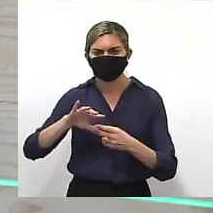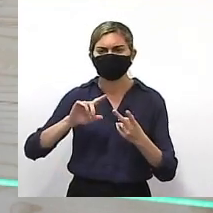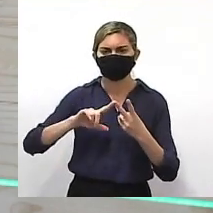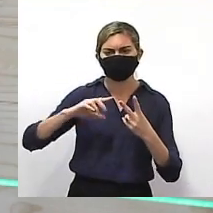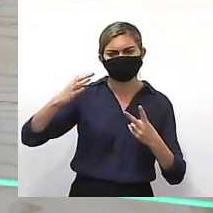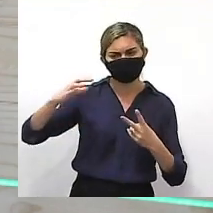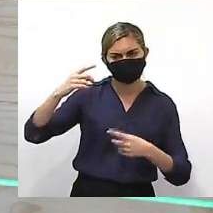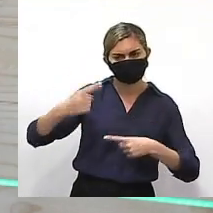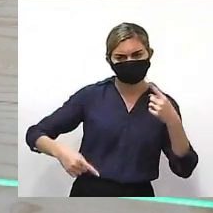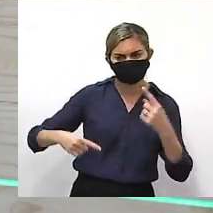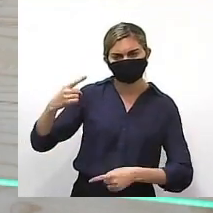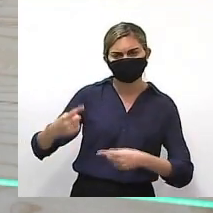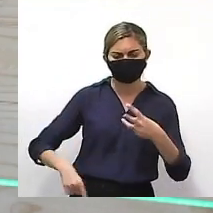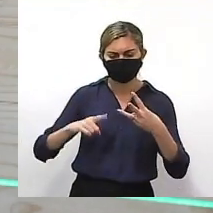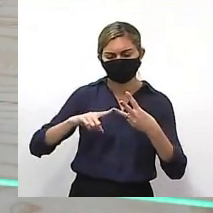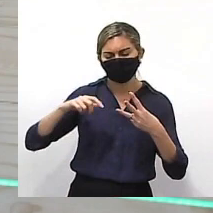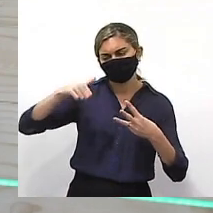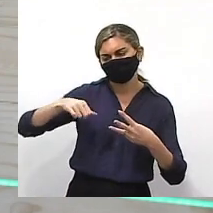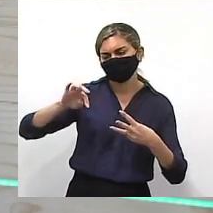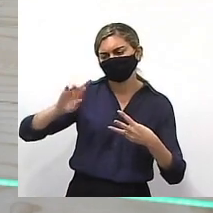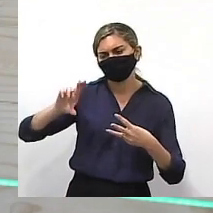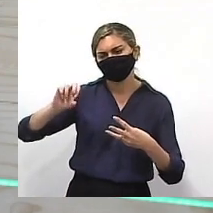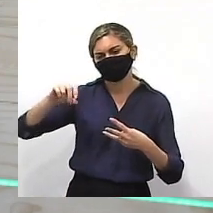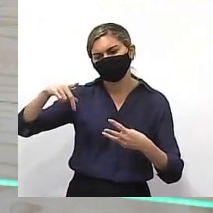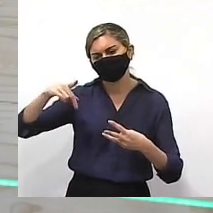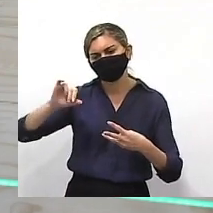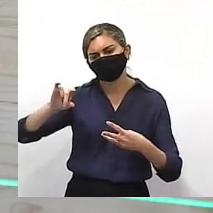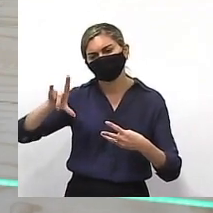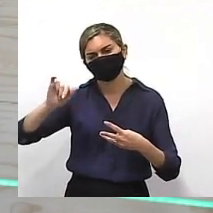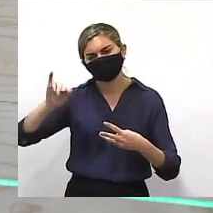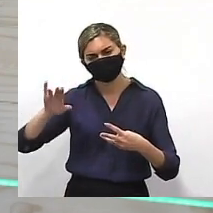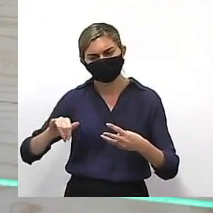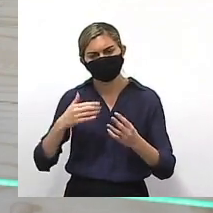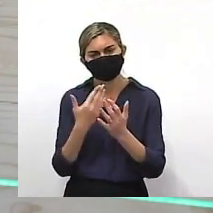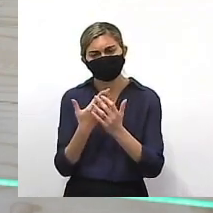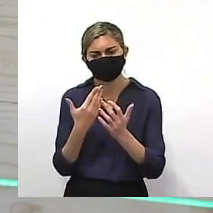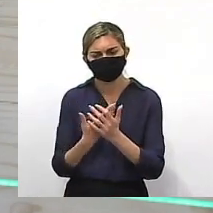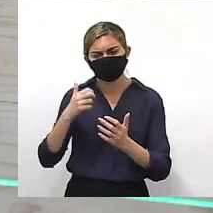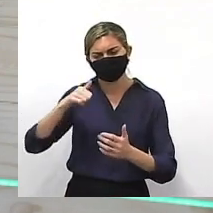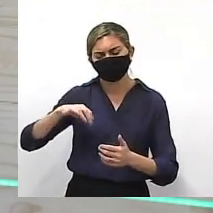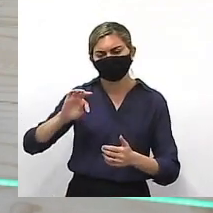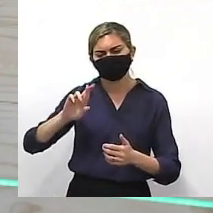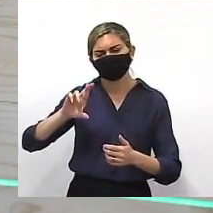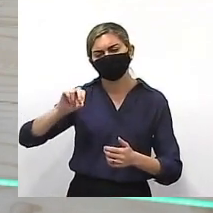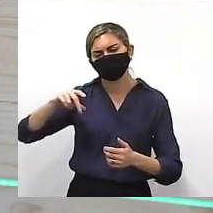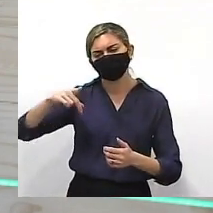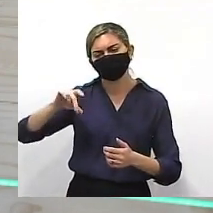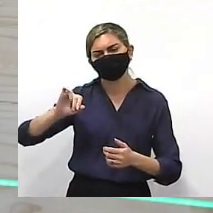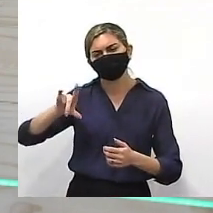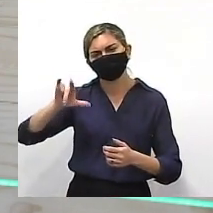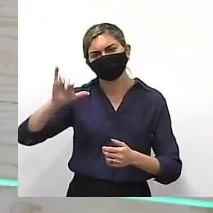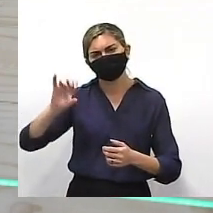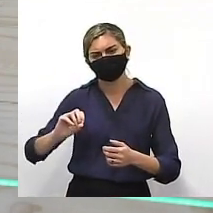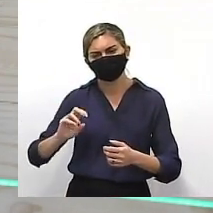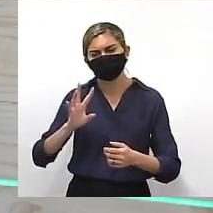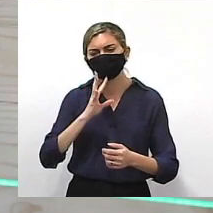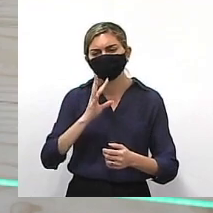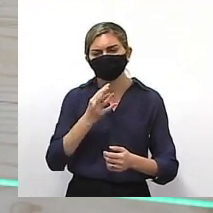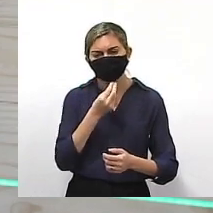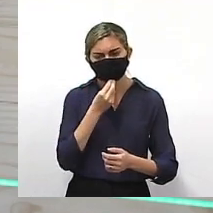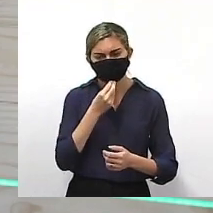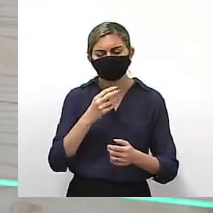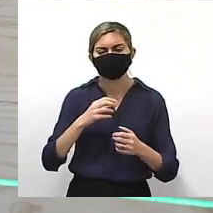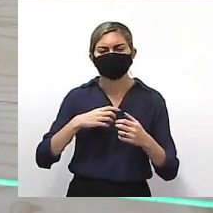ciência política e a antropologia. O estudo antropológico, que também é conhecido como